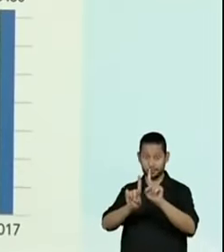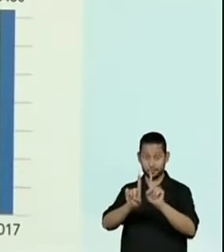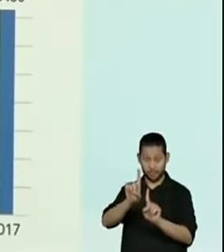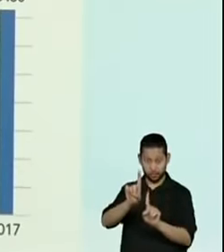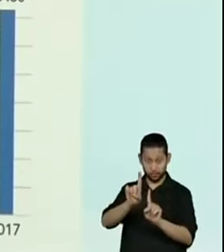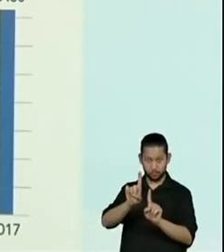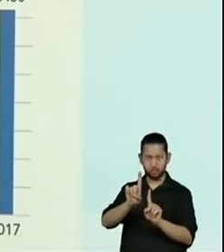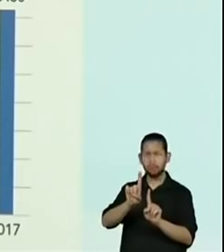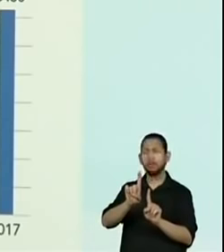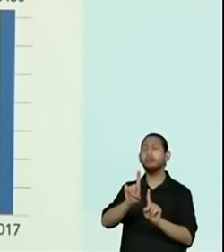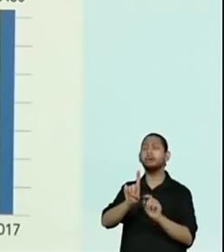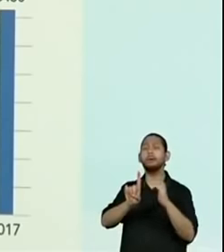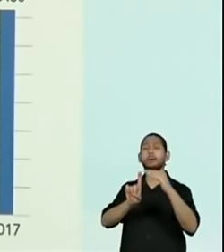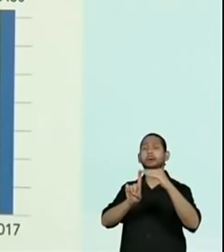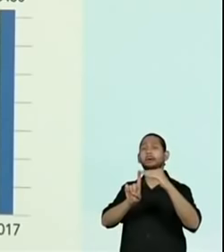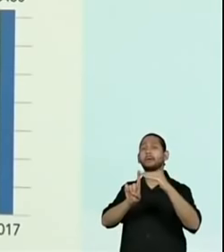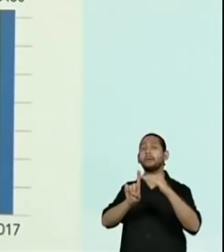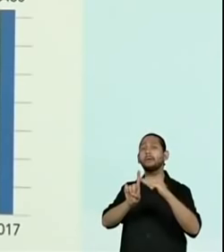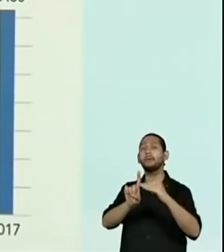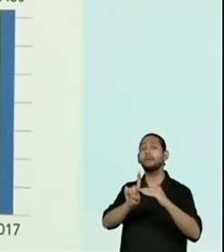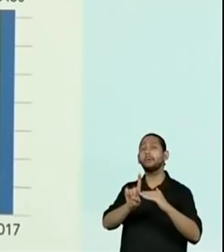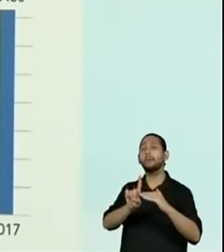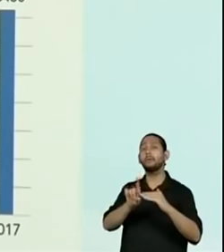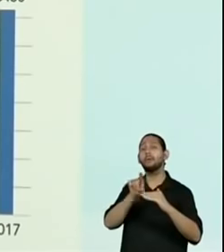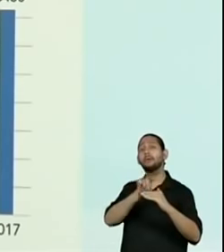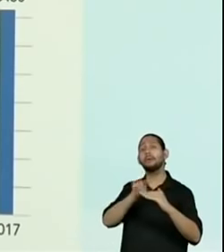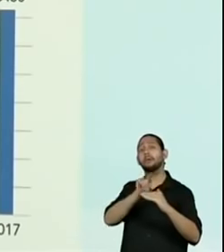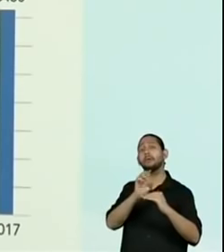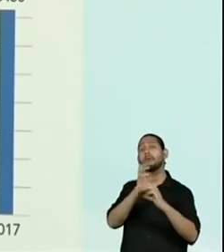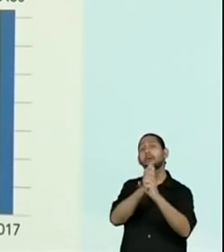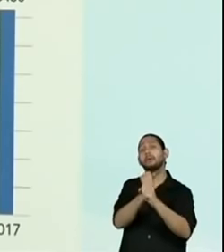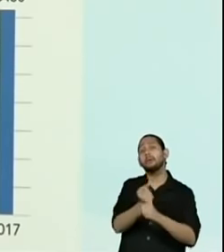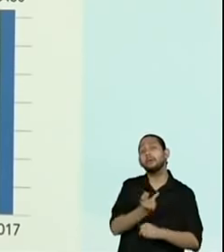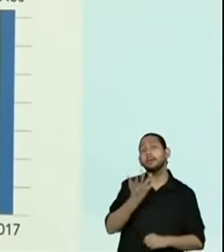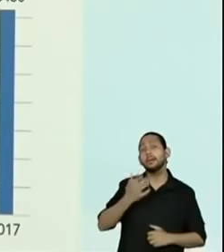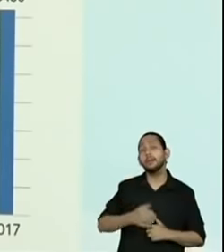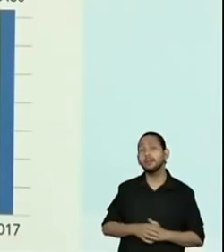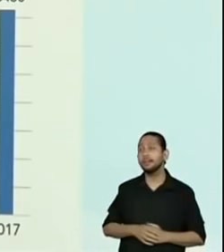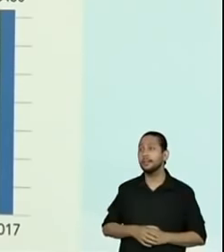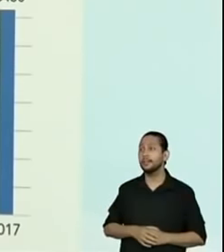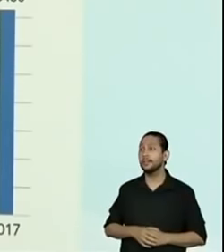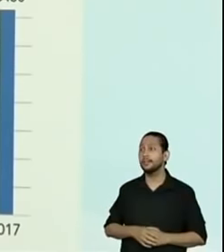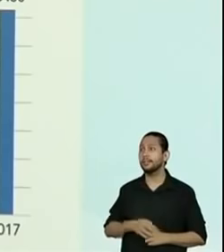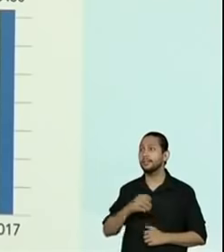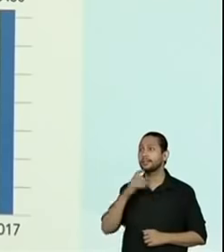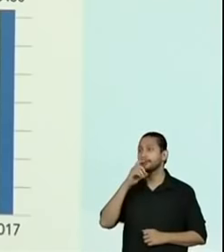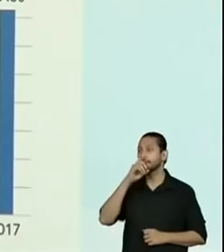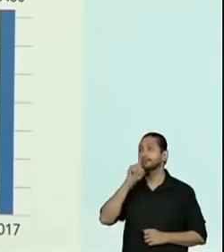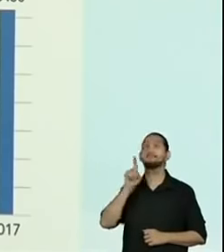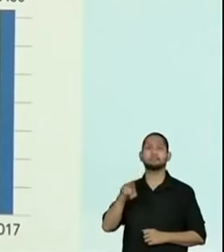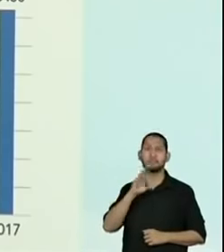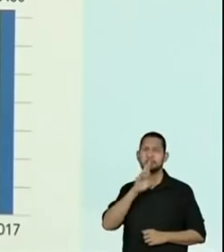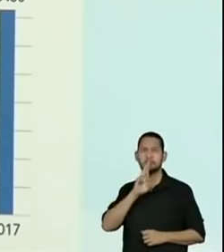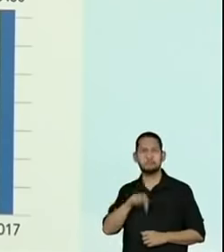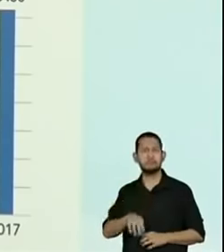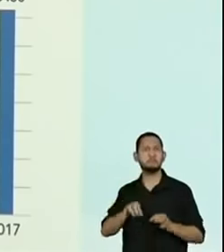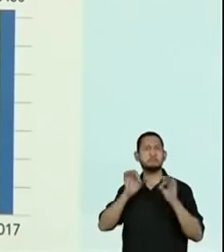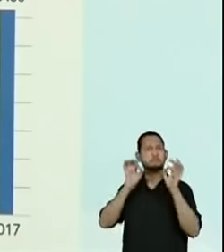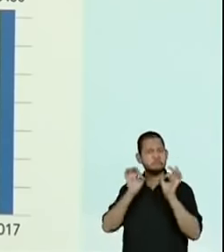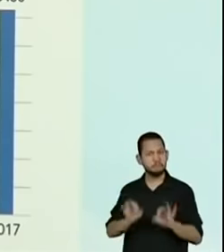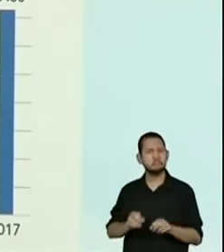saber fazendo a conta. Ó, a Aliette já fez, inclusive já colocou a resposta. A Stephanie e o Douglas